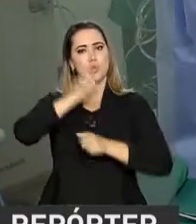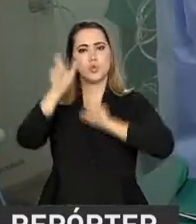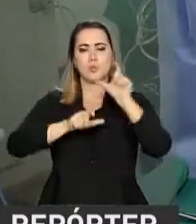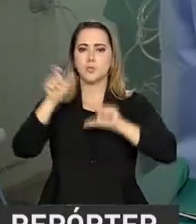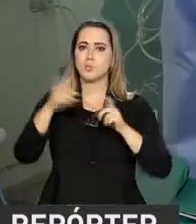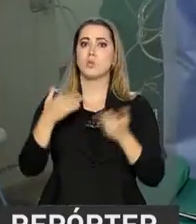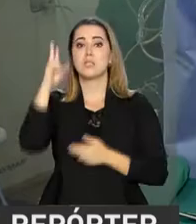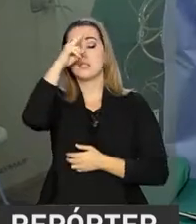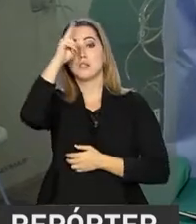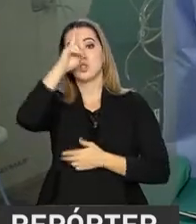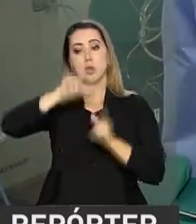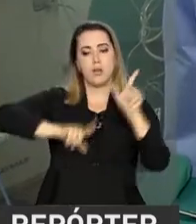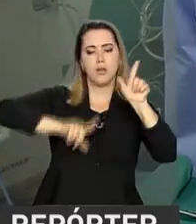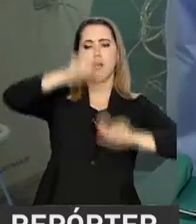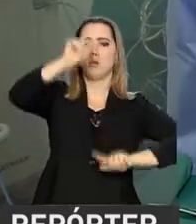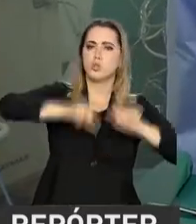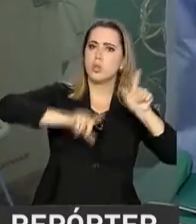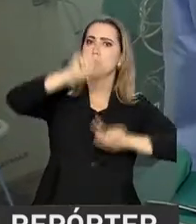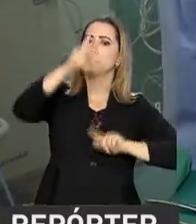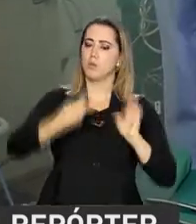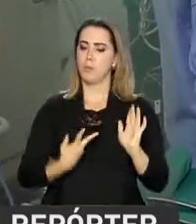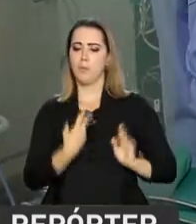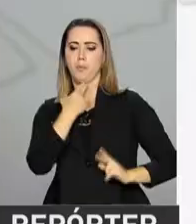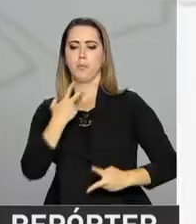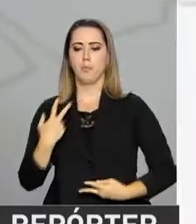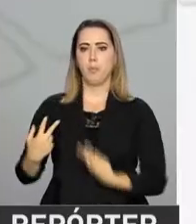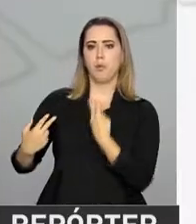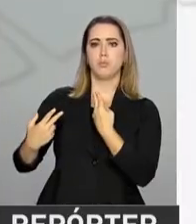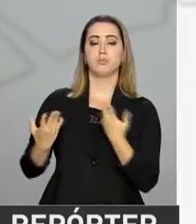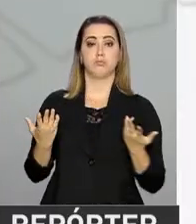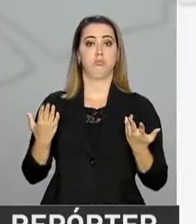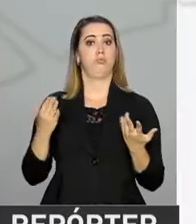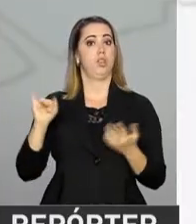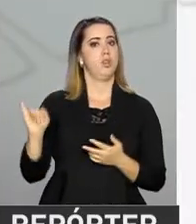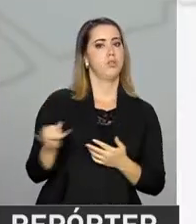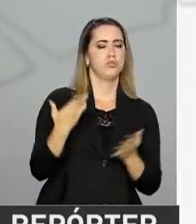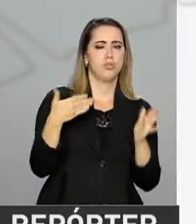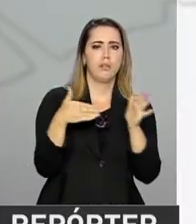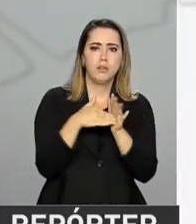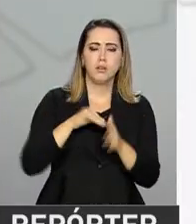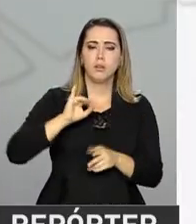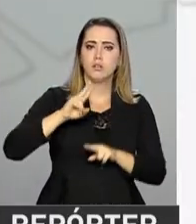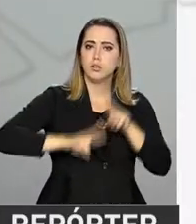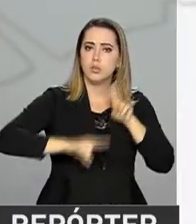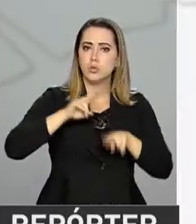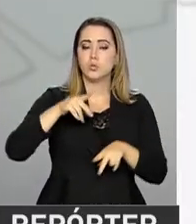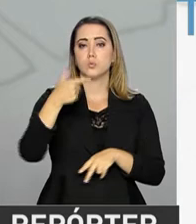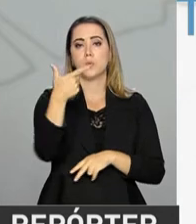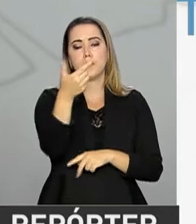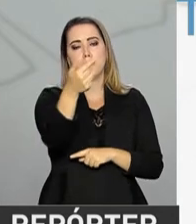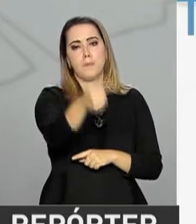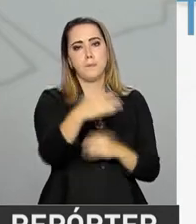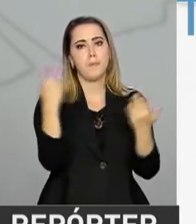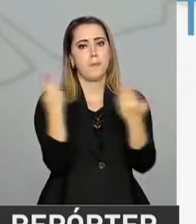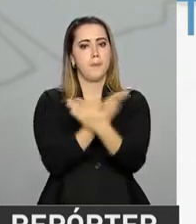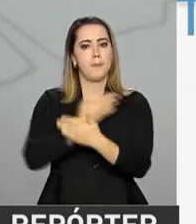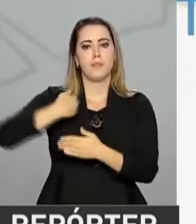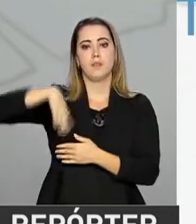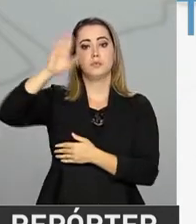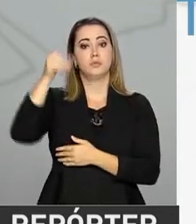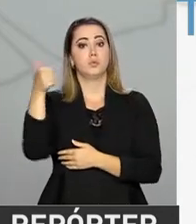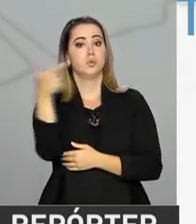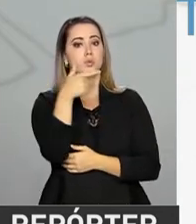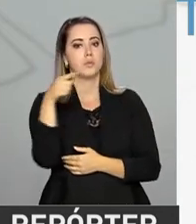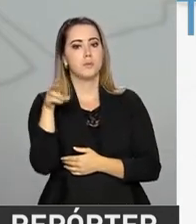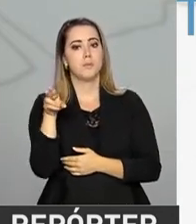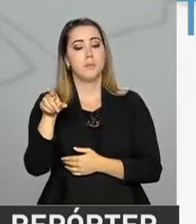que o Brasil batesse recorde de transplantes este ano. De janeiro a junho de 2017, foram realizados no Brasil